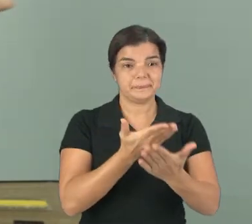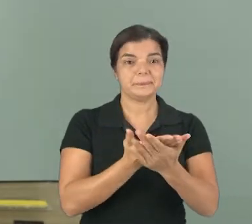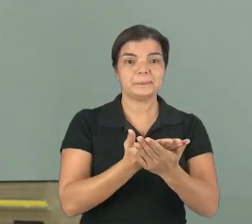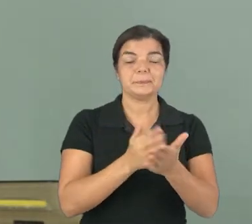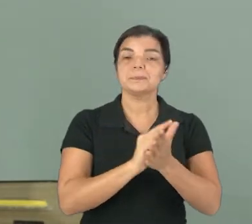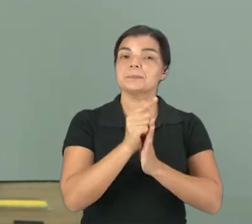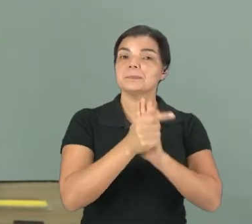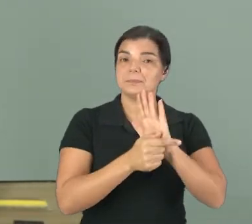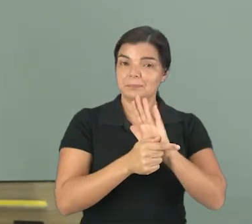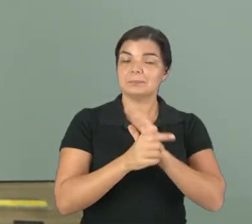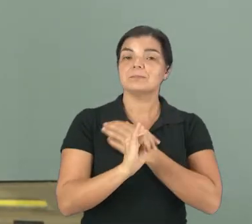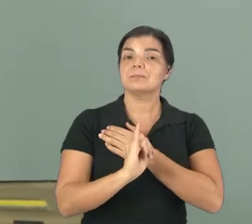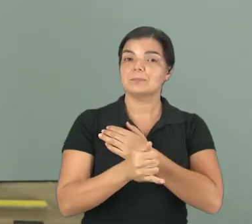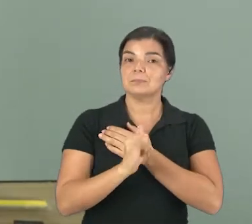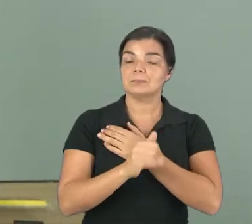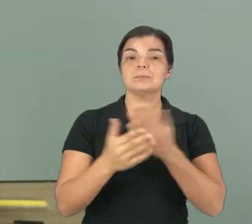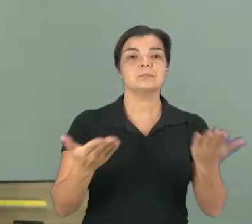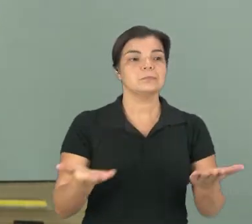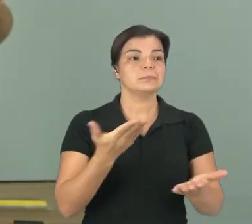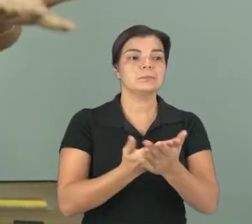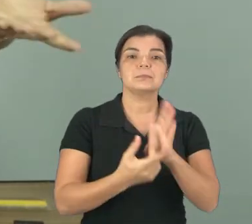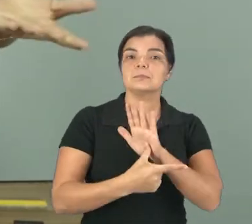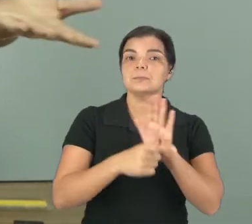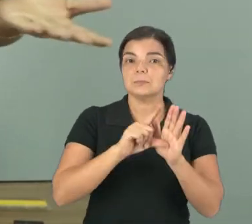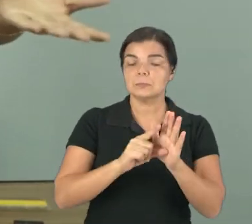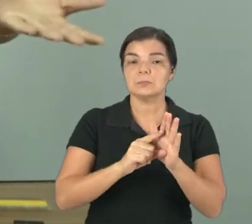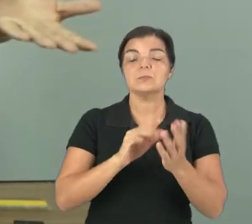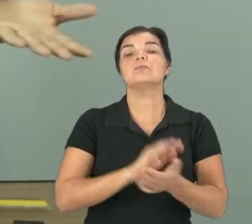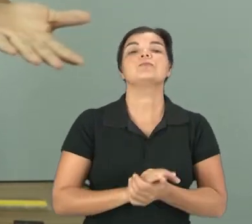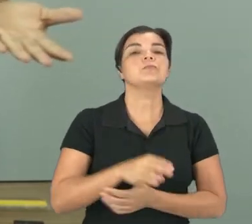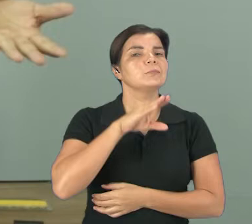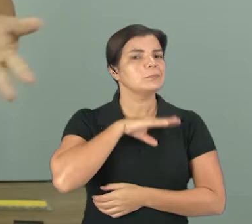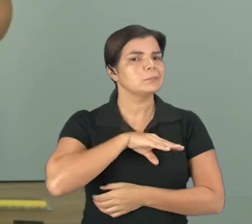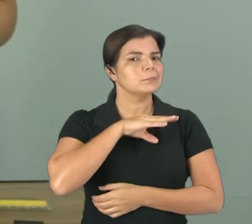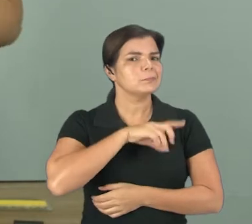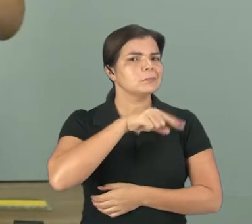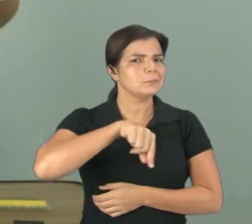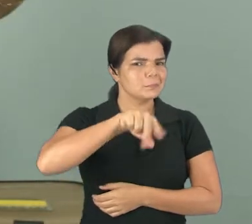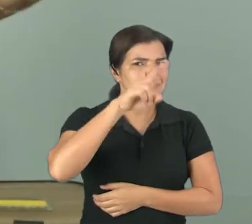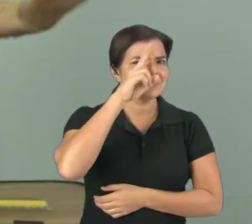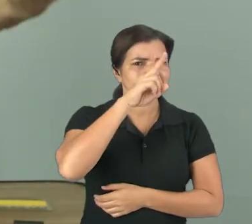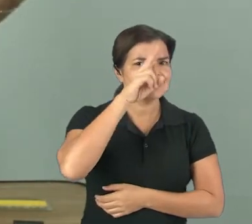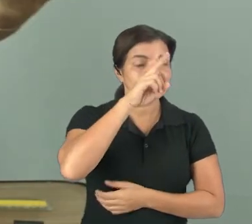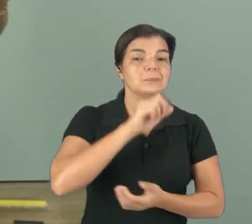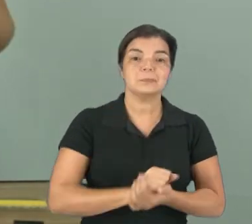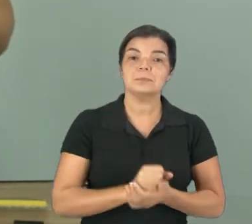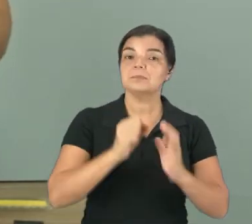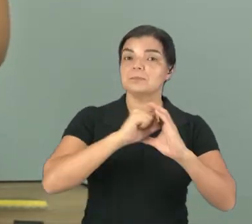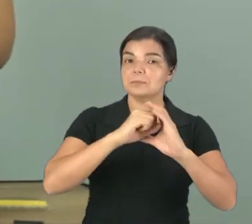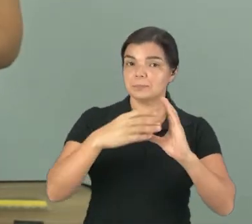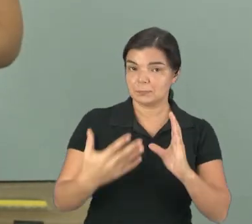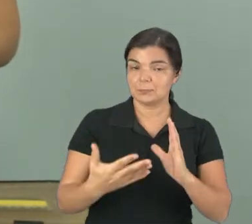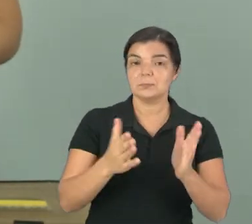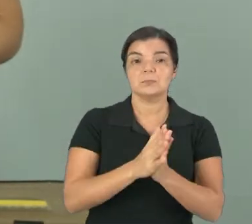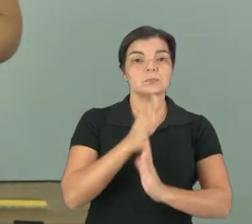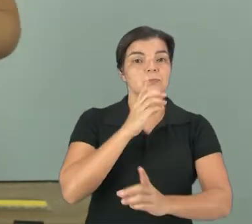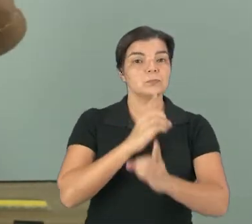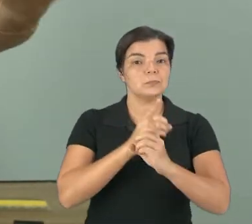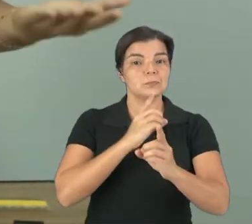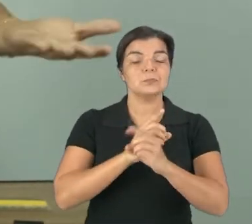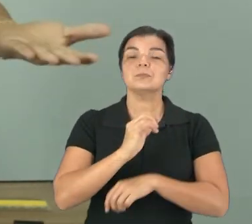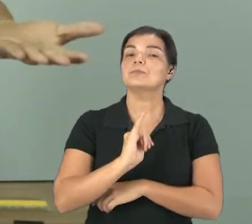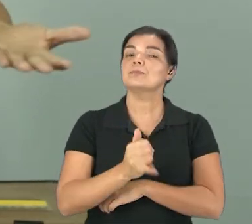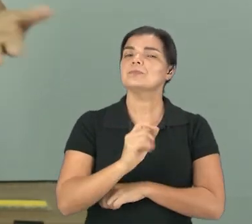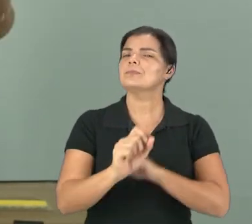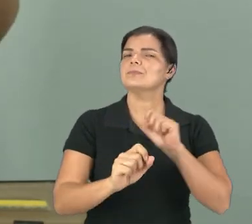esse gênero, sobre as fábulas, em aulas anteriores de língua portuguesa. Vocês conseguem lembrar? E uma das características que encontramos nas